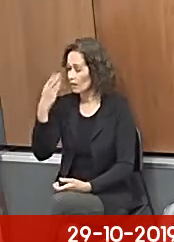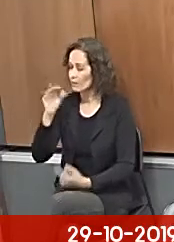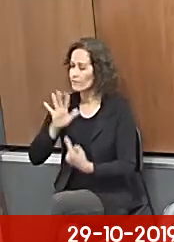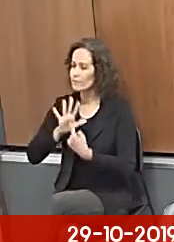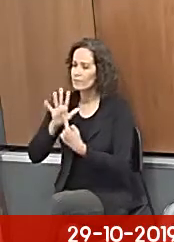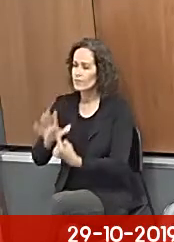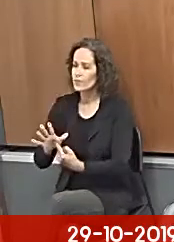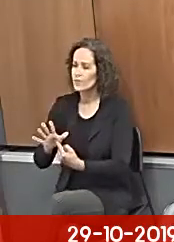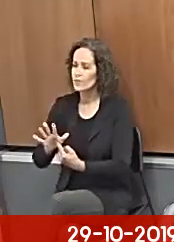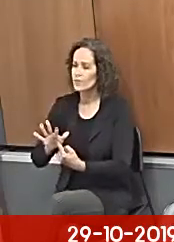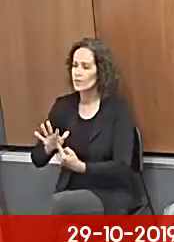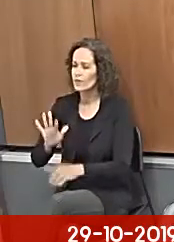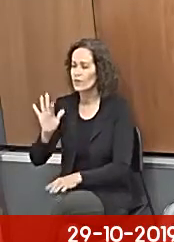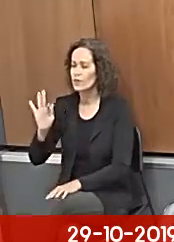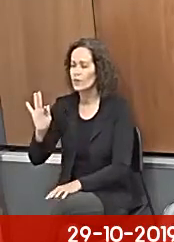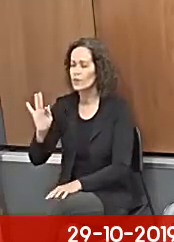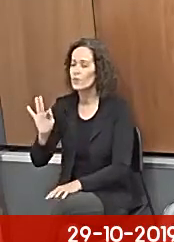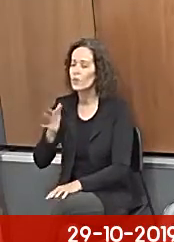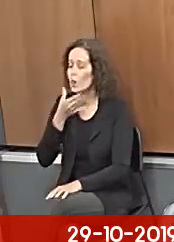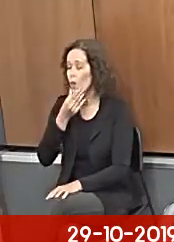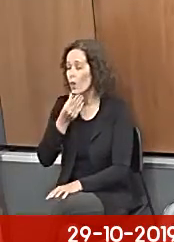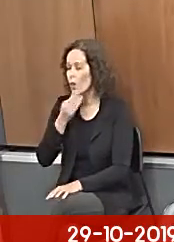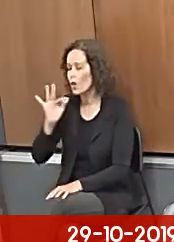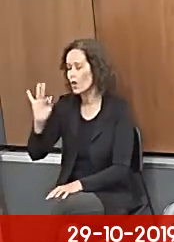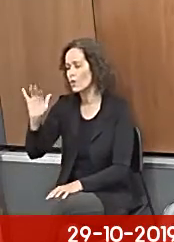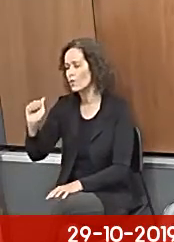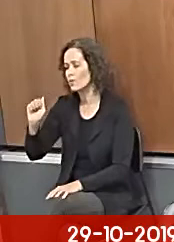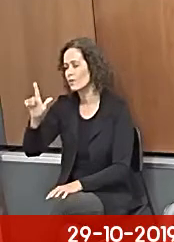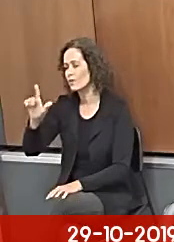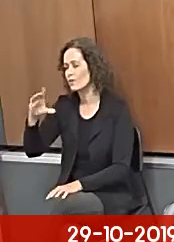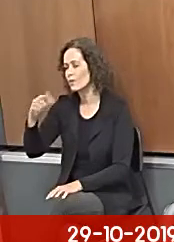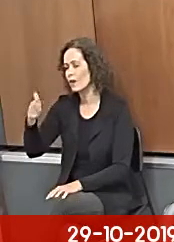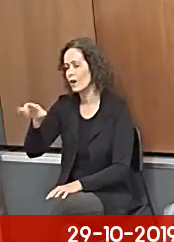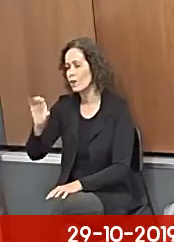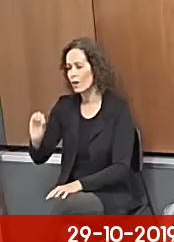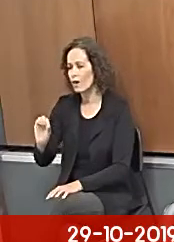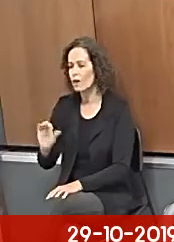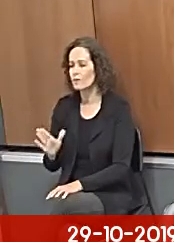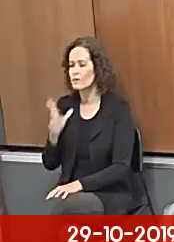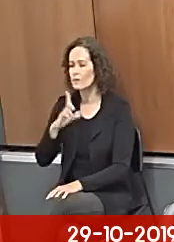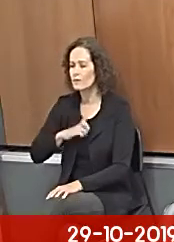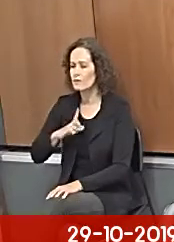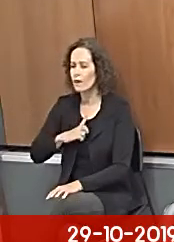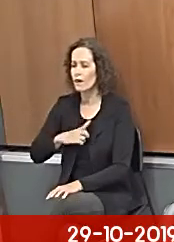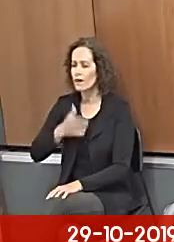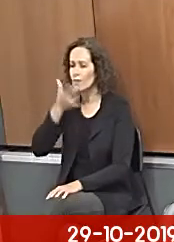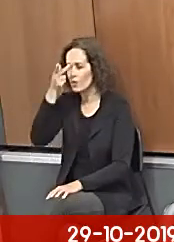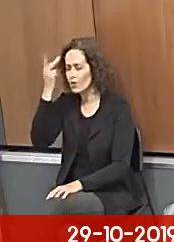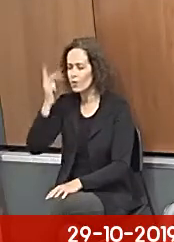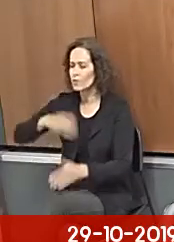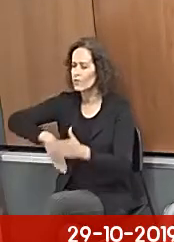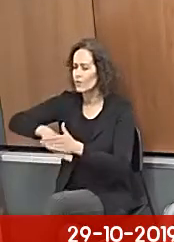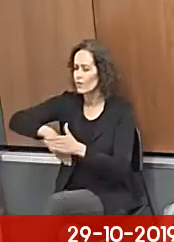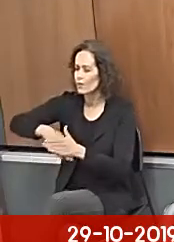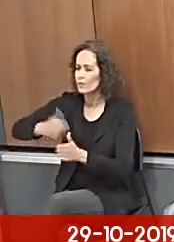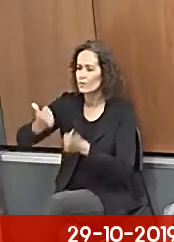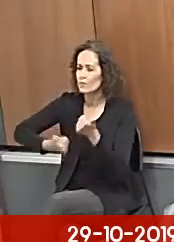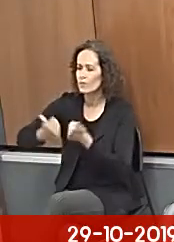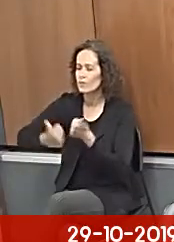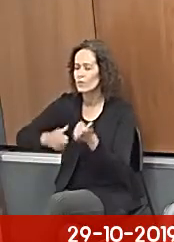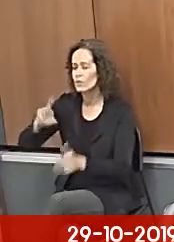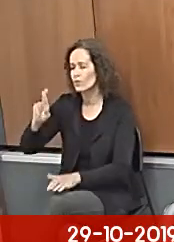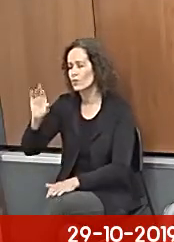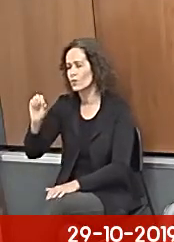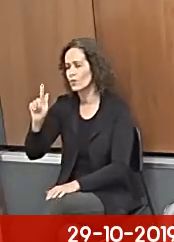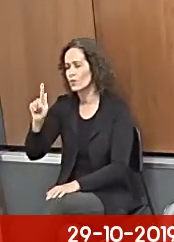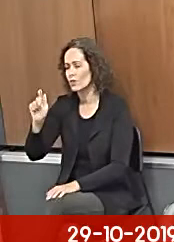foto, tem o Falcão, ele apoia o time, aquele jogador ali é o Rogério, o de camisa laranja, camisa 12 ali, ele já é uma pessoa